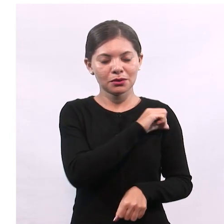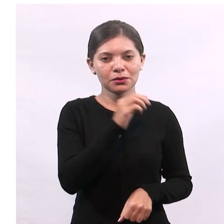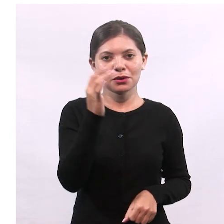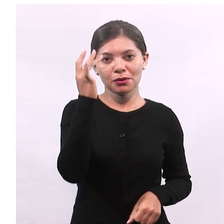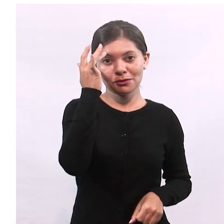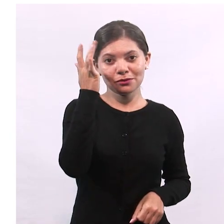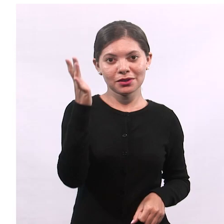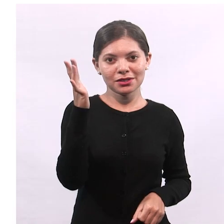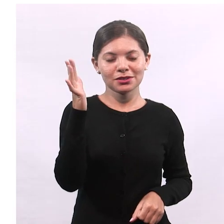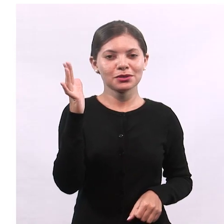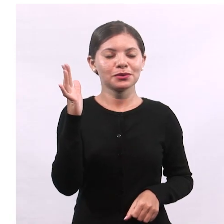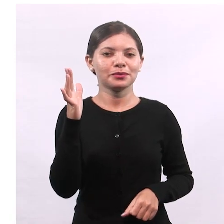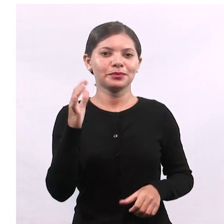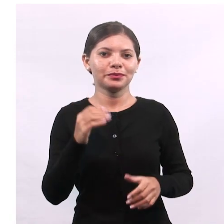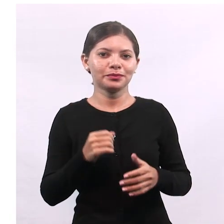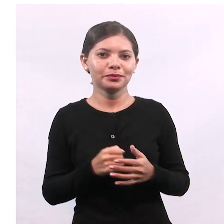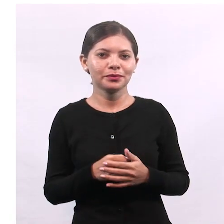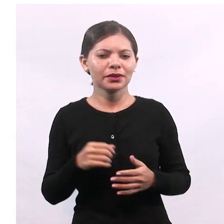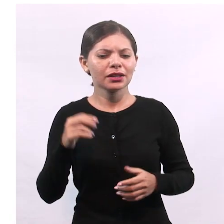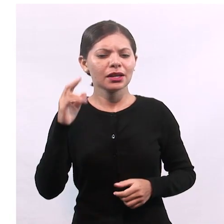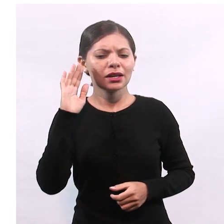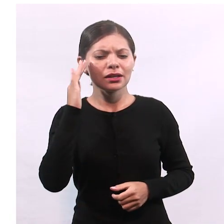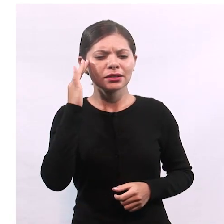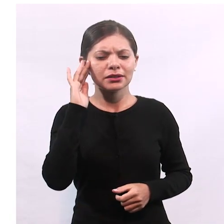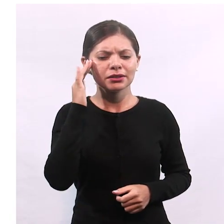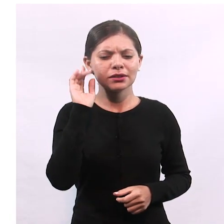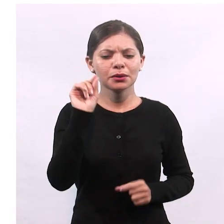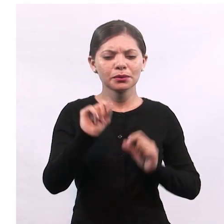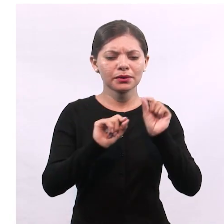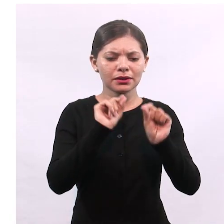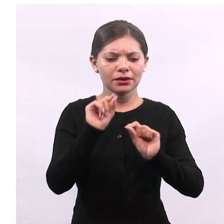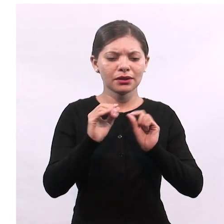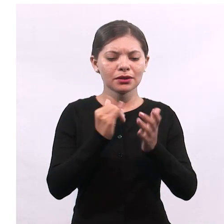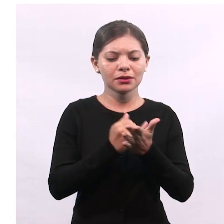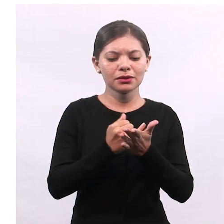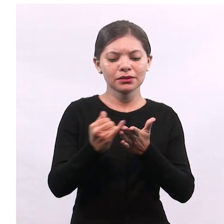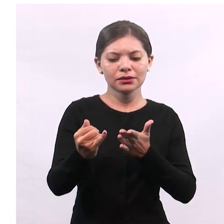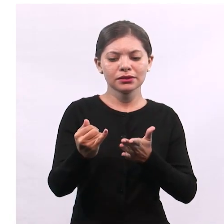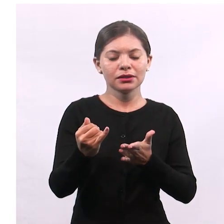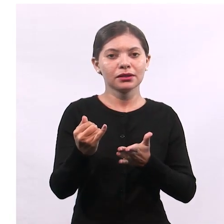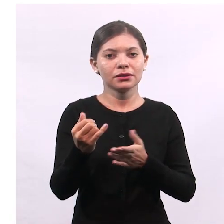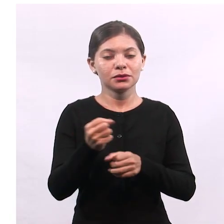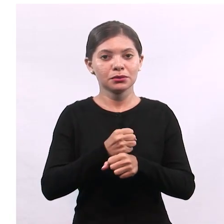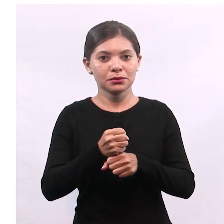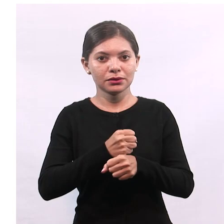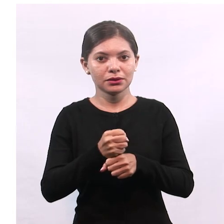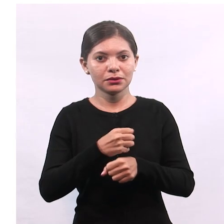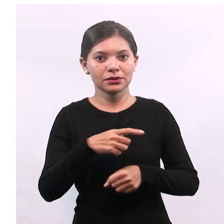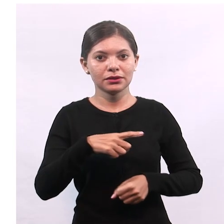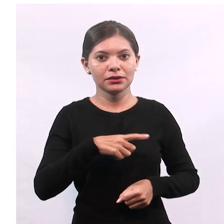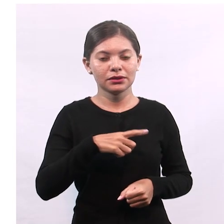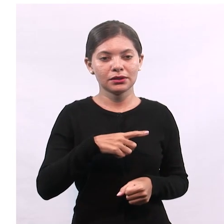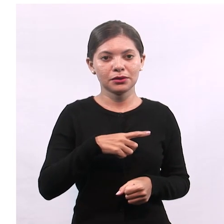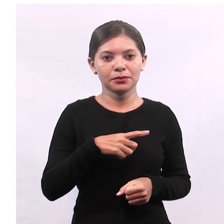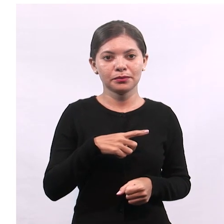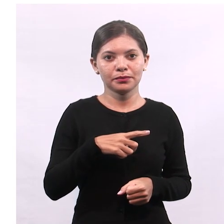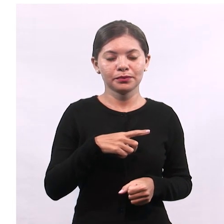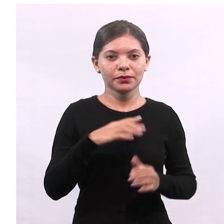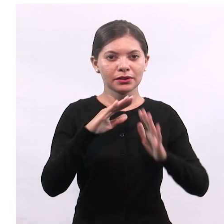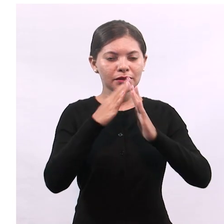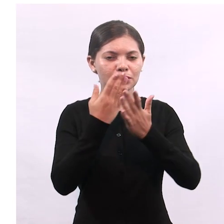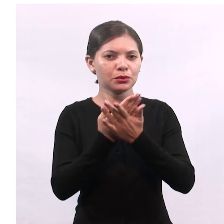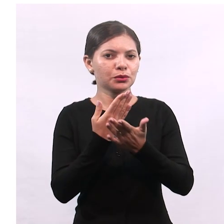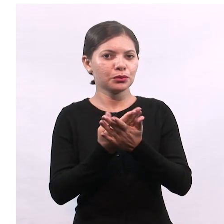por essa representação que os anos iniciais do Ensino Fundamental possuem o maior número de escolas